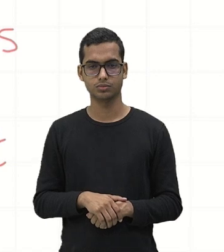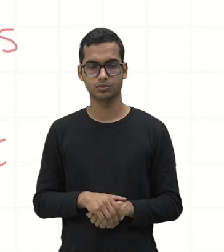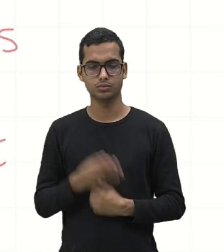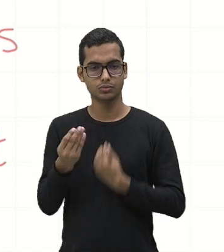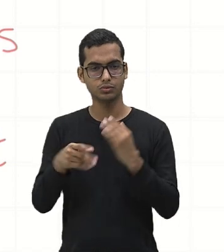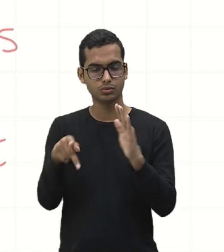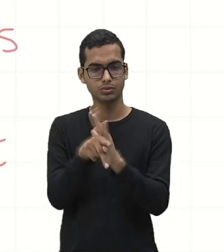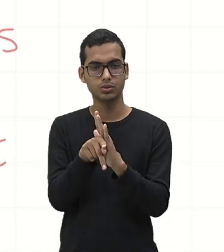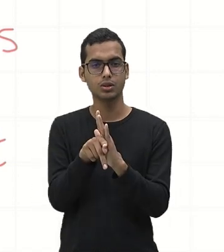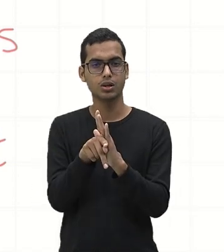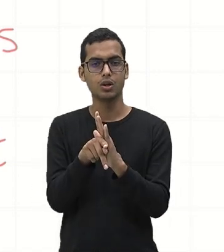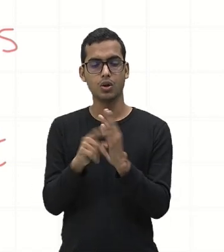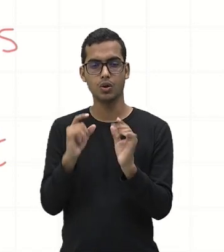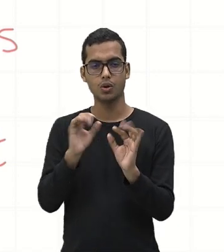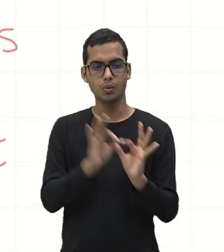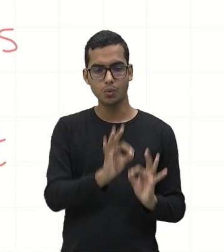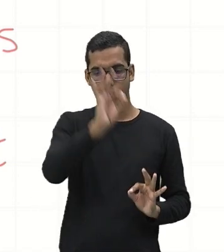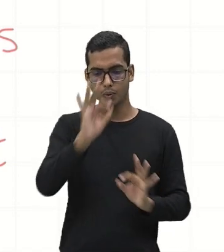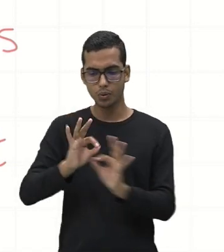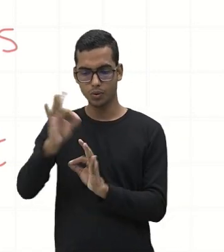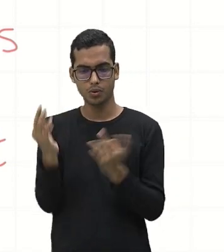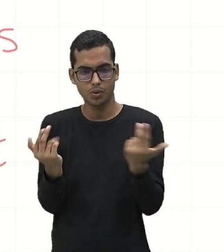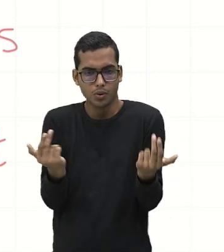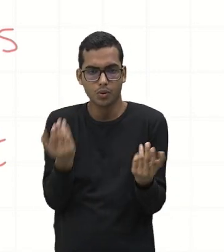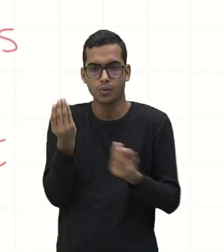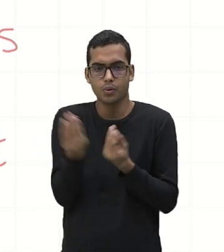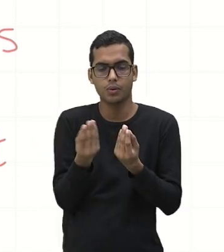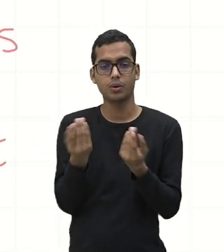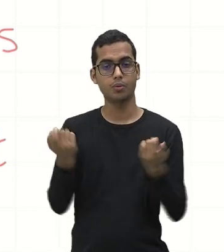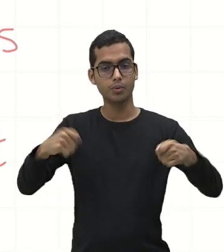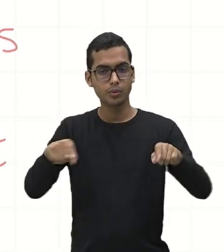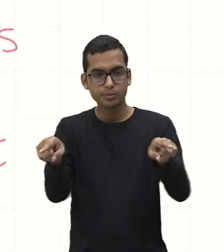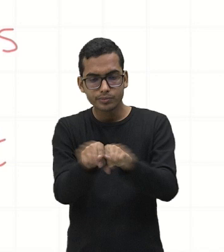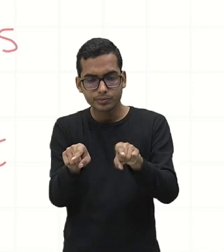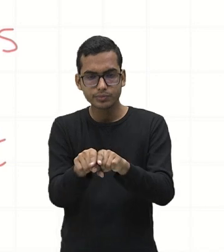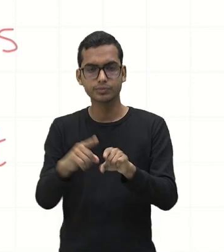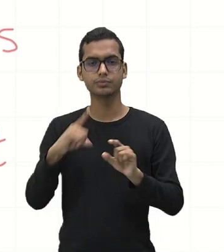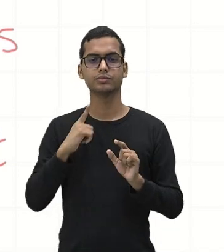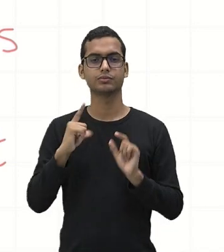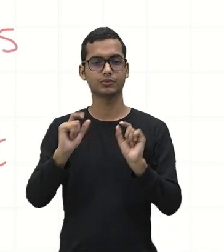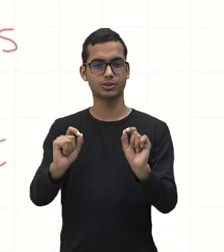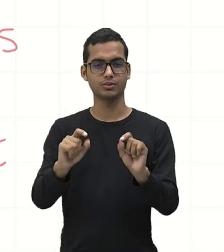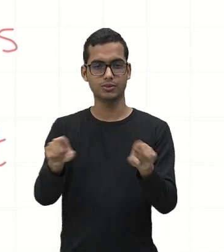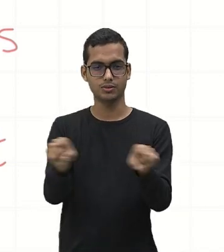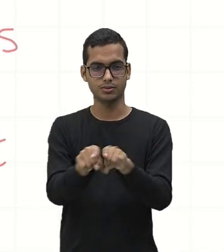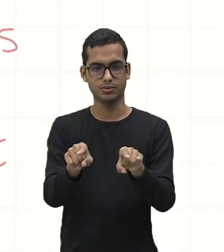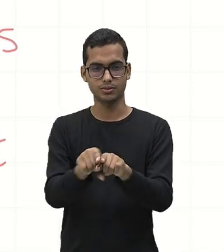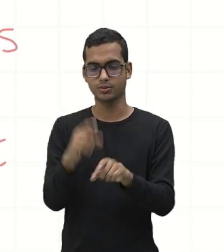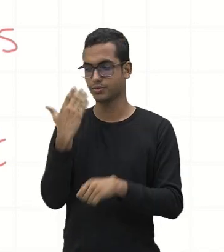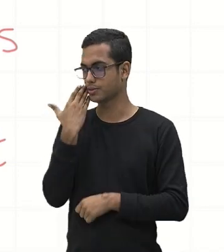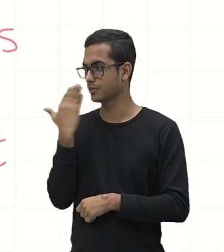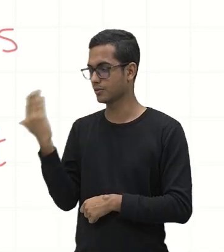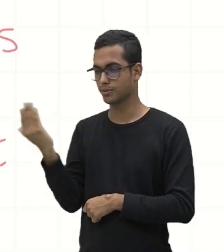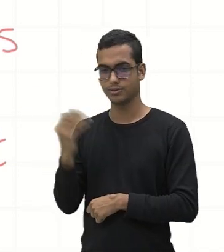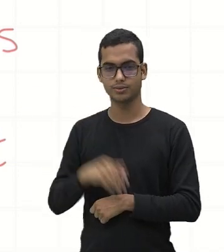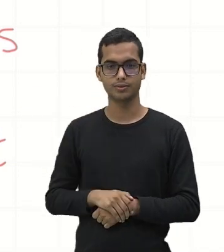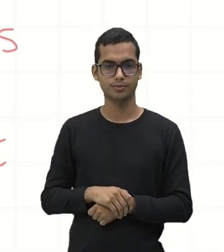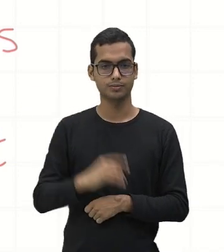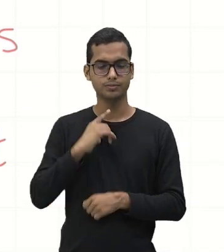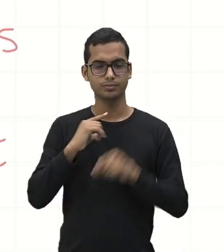entre si. Ou seja, eu vou conseguir ter segmentos proporcionais a partir dessas